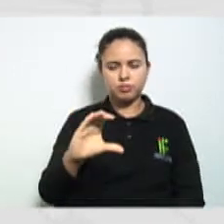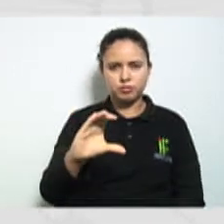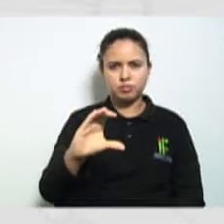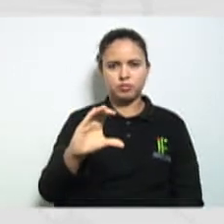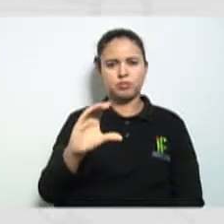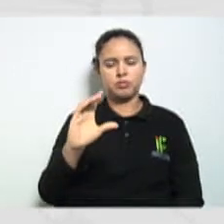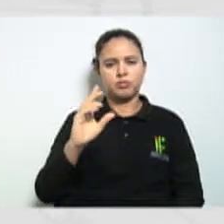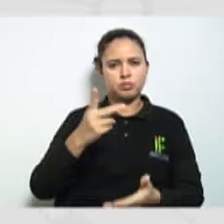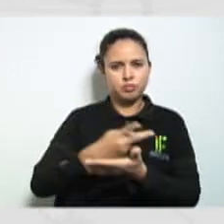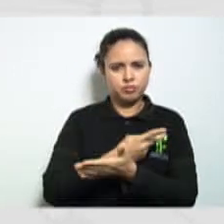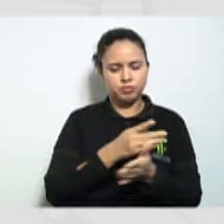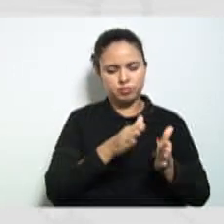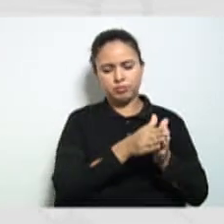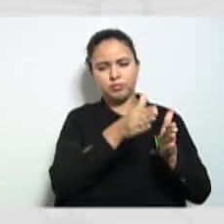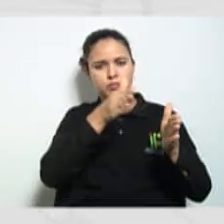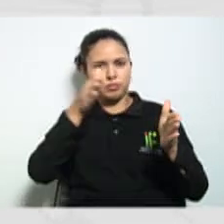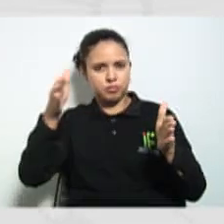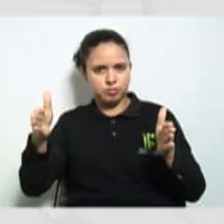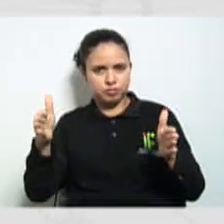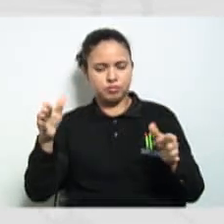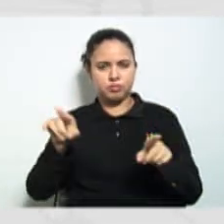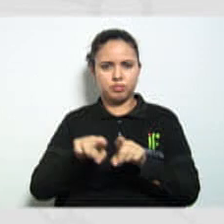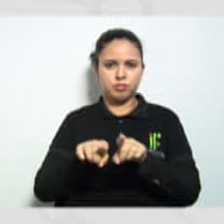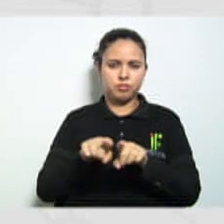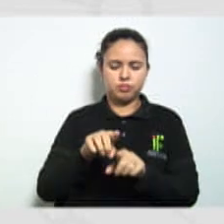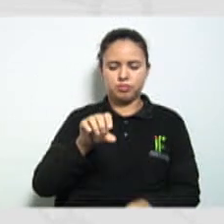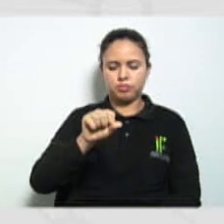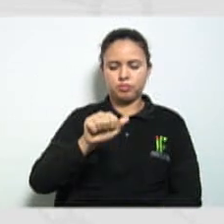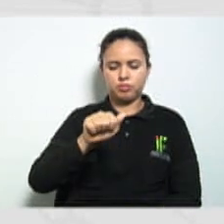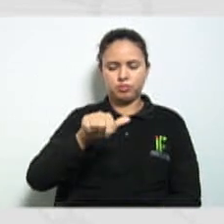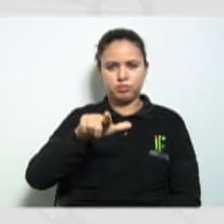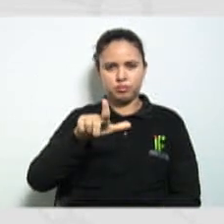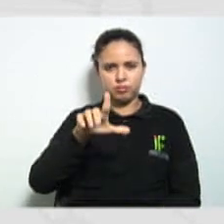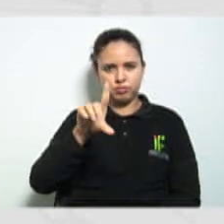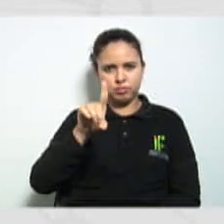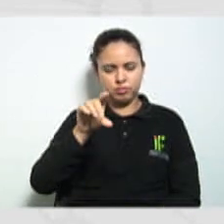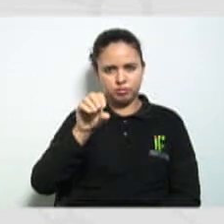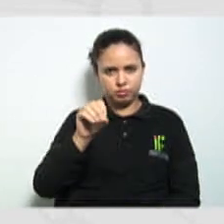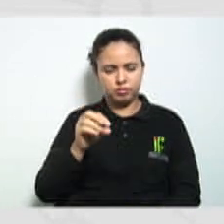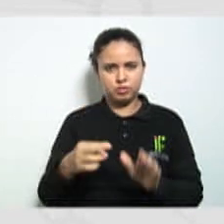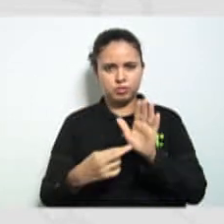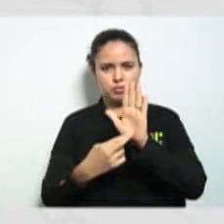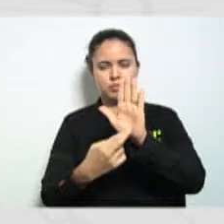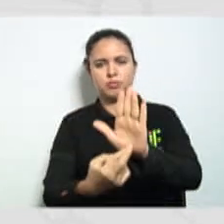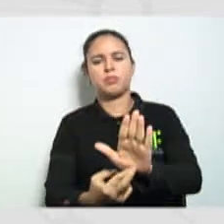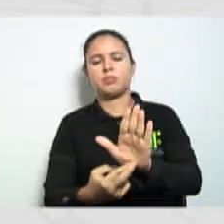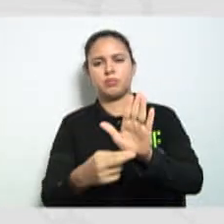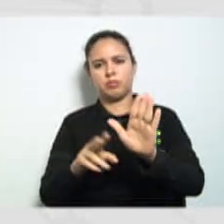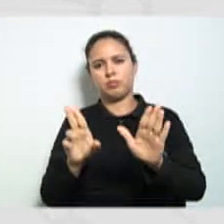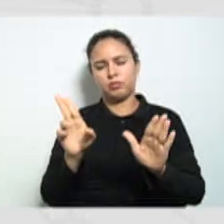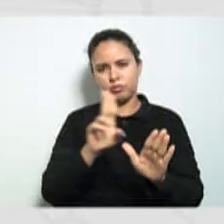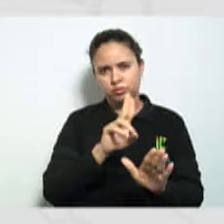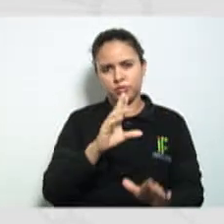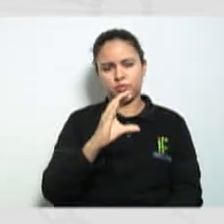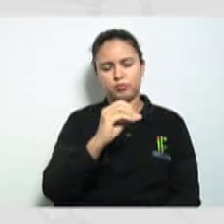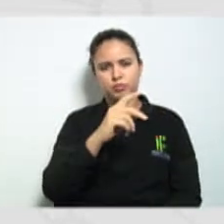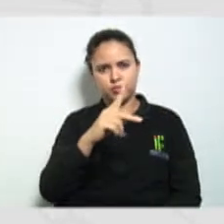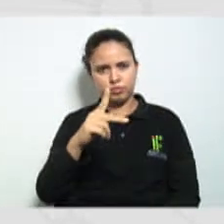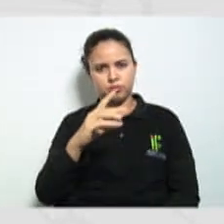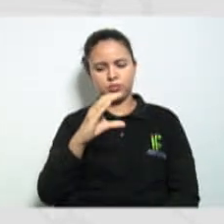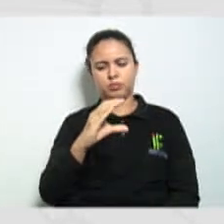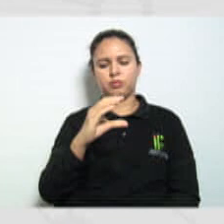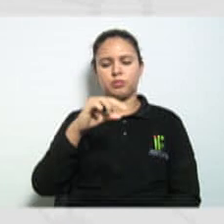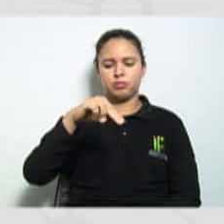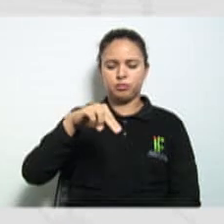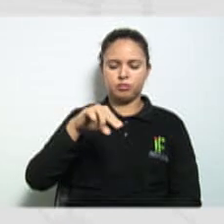determinado período. E o saldo da conta a que se refere, devendo apresentar o nome da cooperativa, CNPJ,